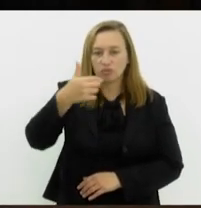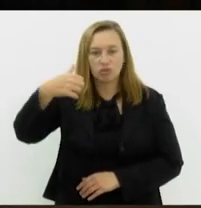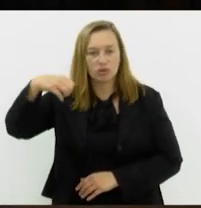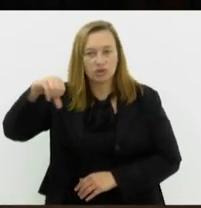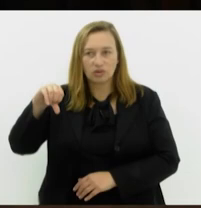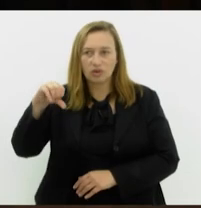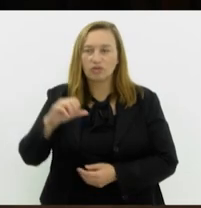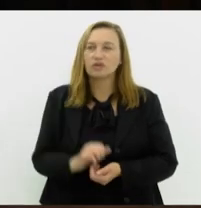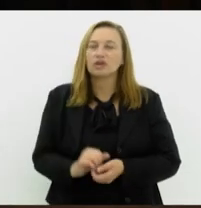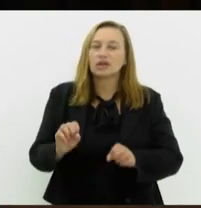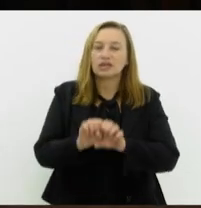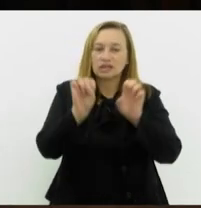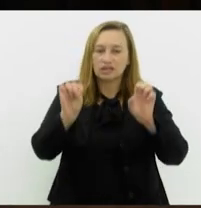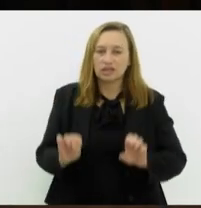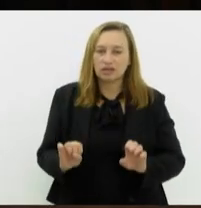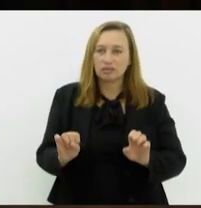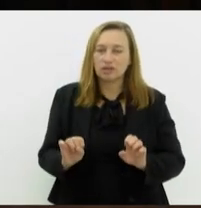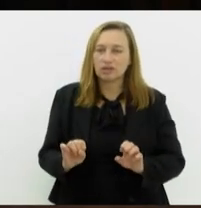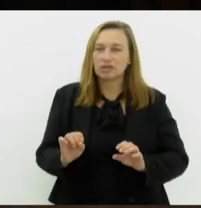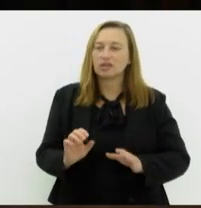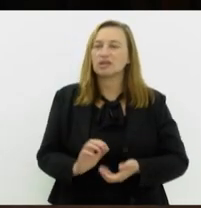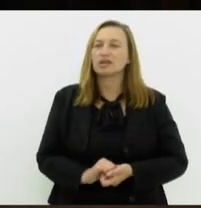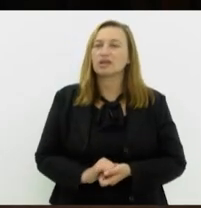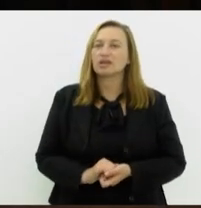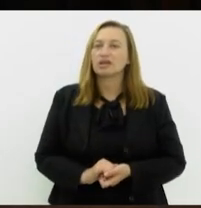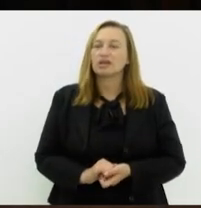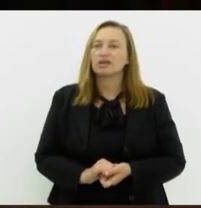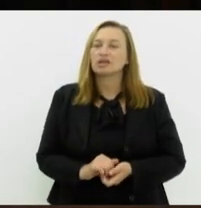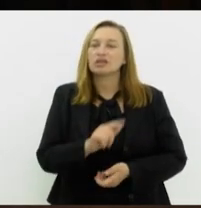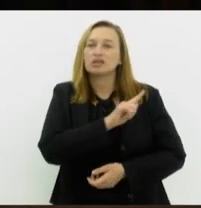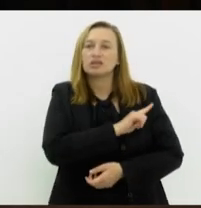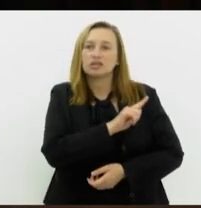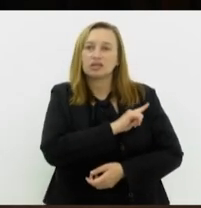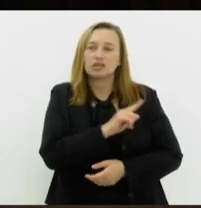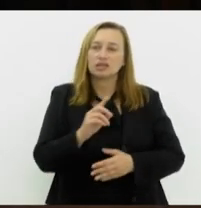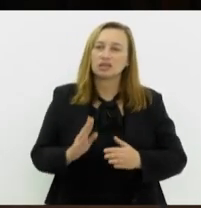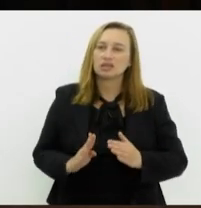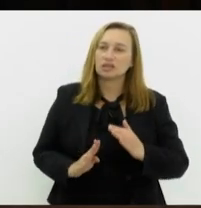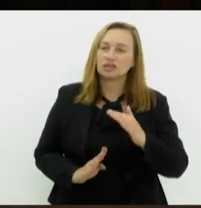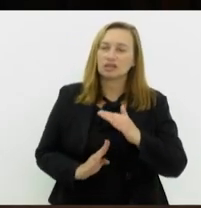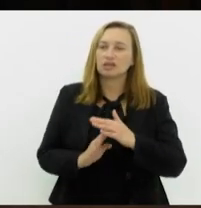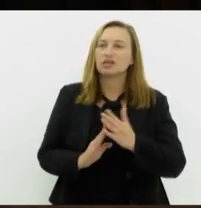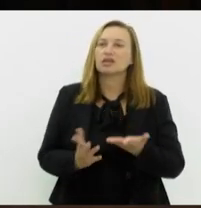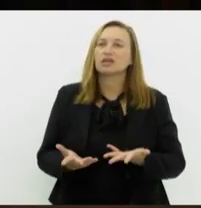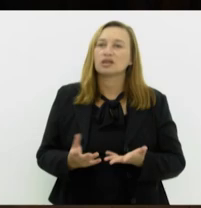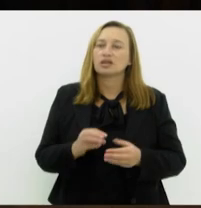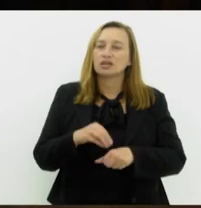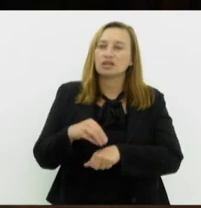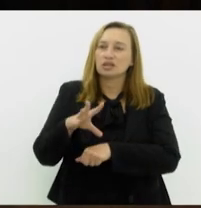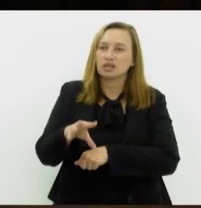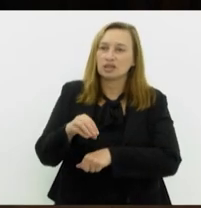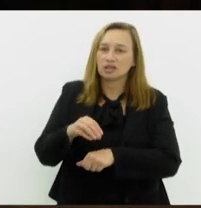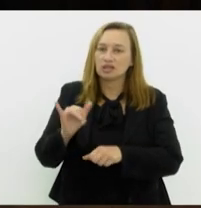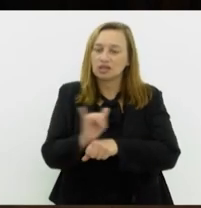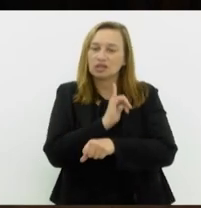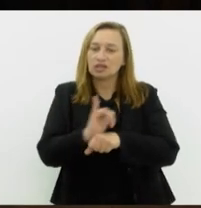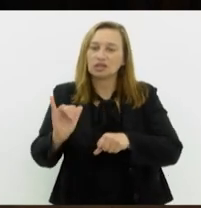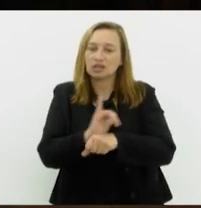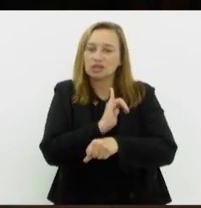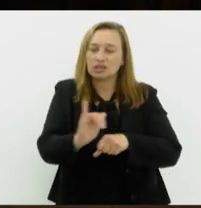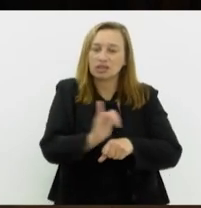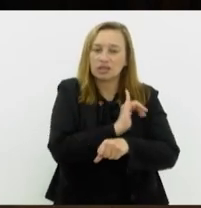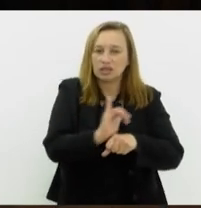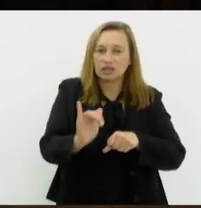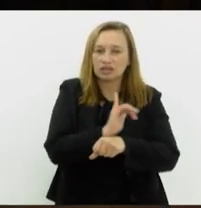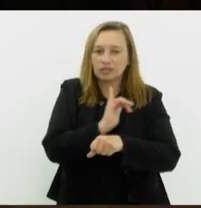Dispõe sobre o sistema de definição e gerenciamento de metas para os indicadores estratégicos